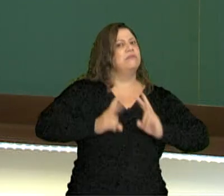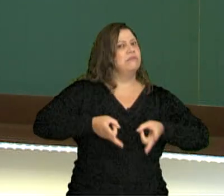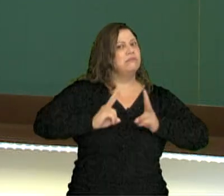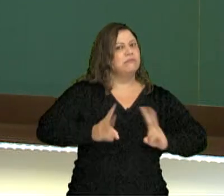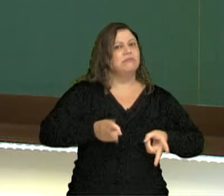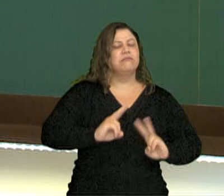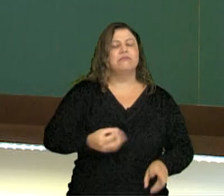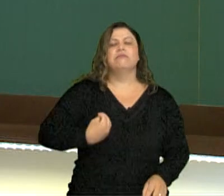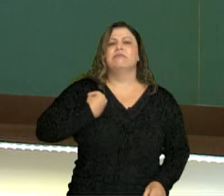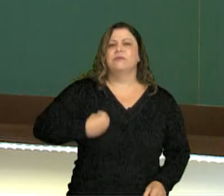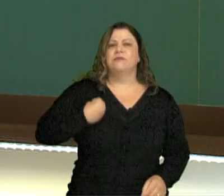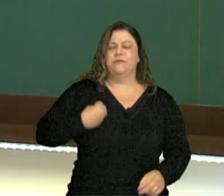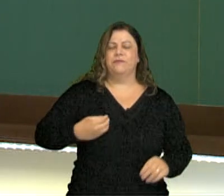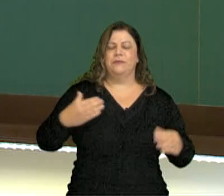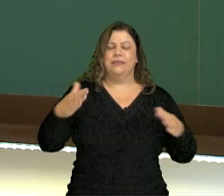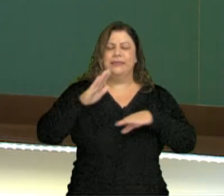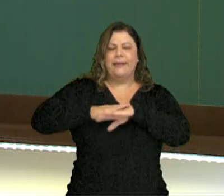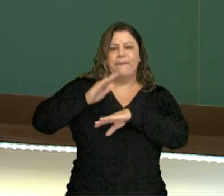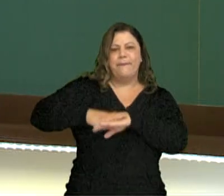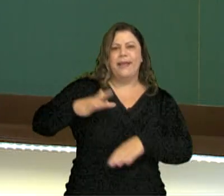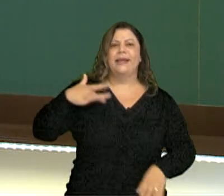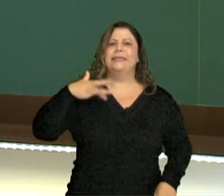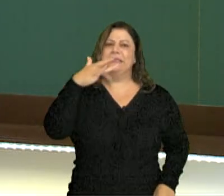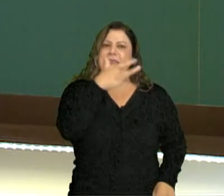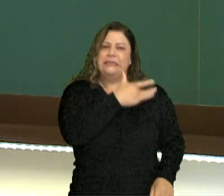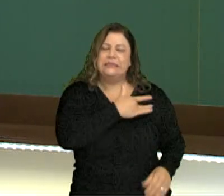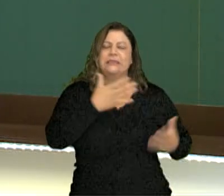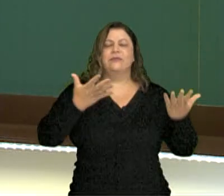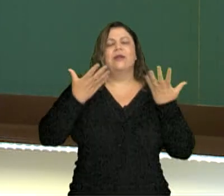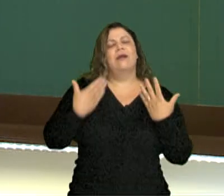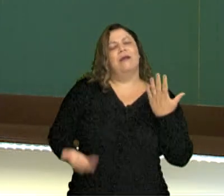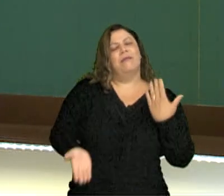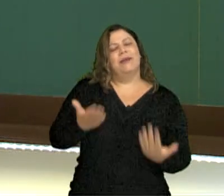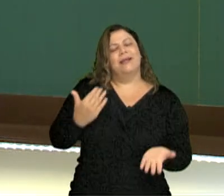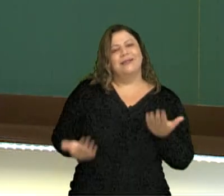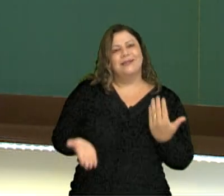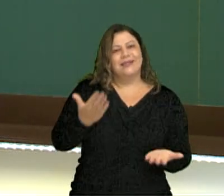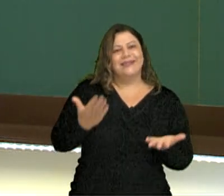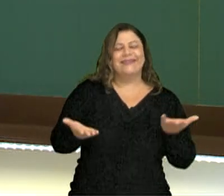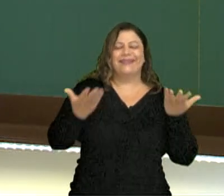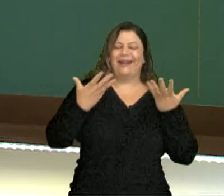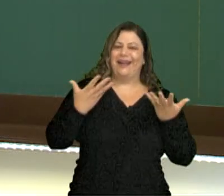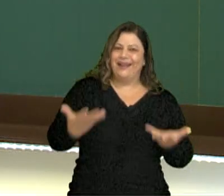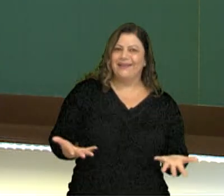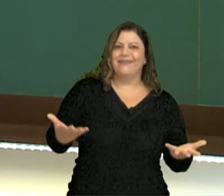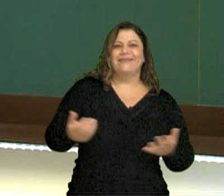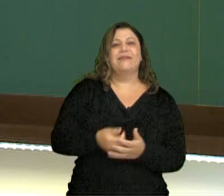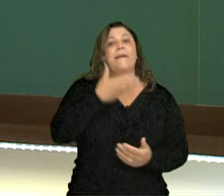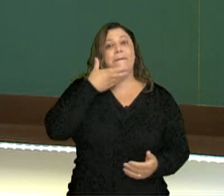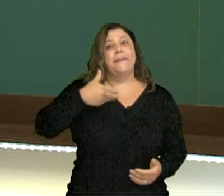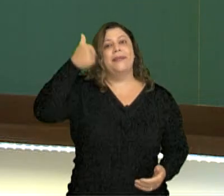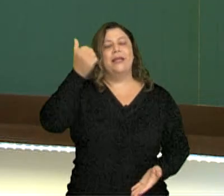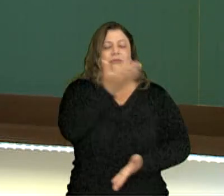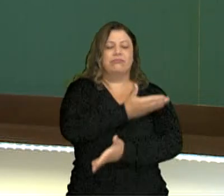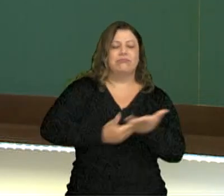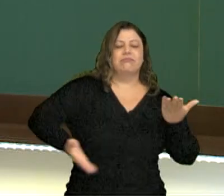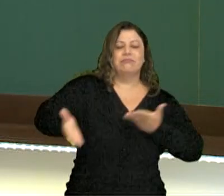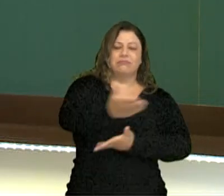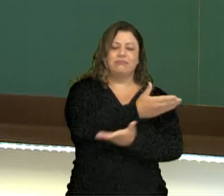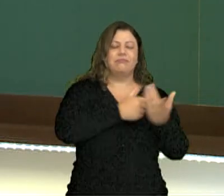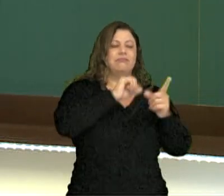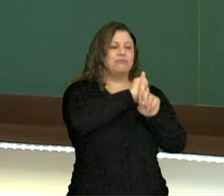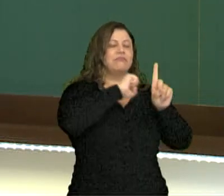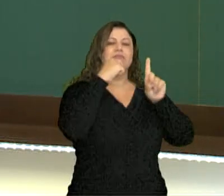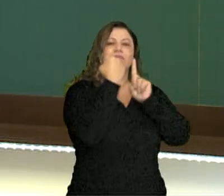mais ativa, mais saudável, mais relaxada. Com isso vai melhorar as suas interações